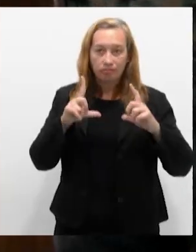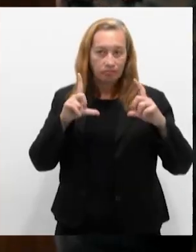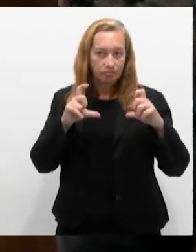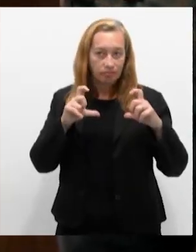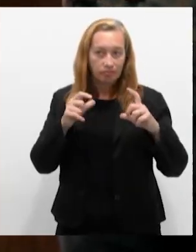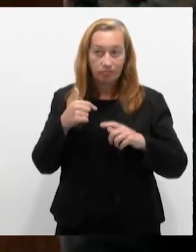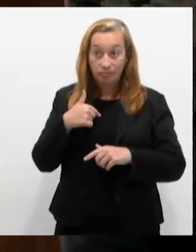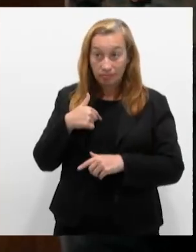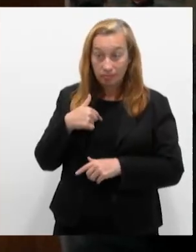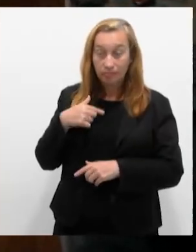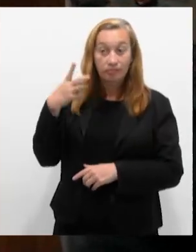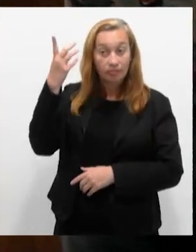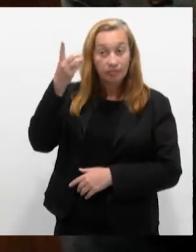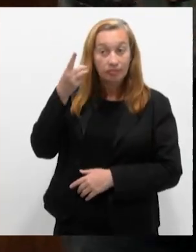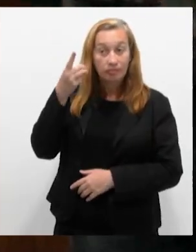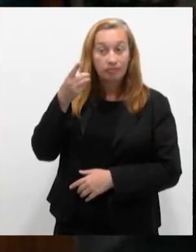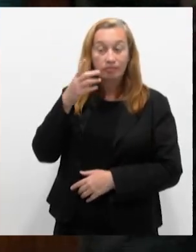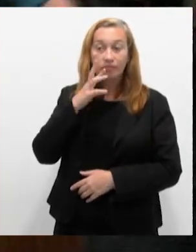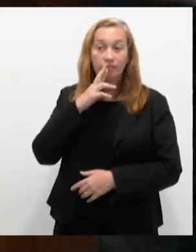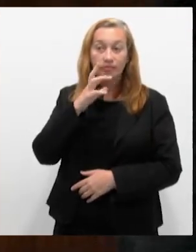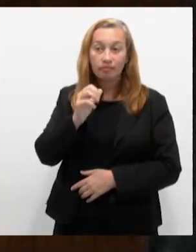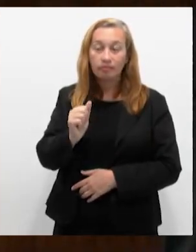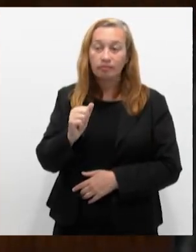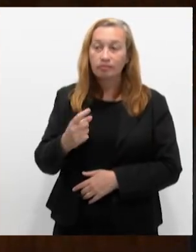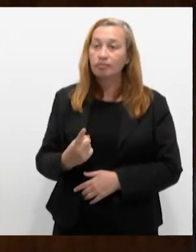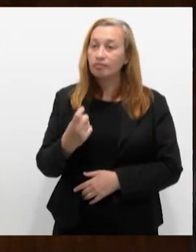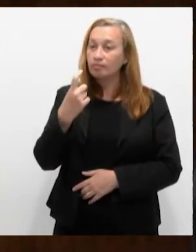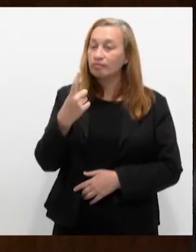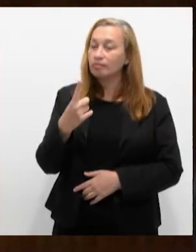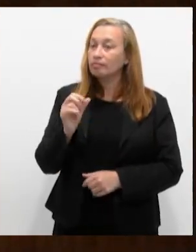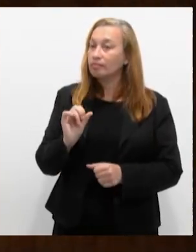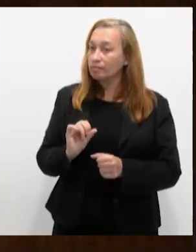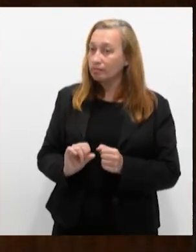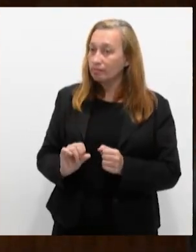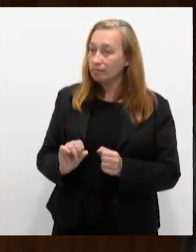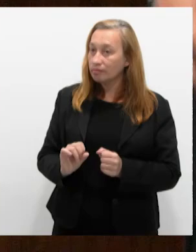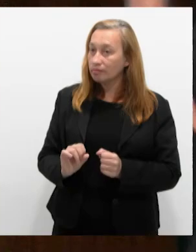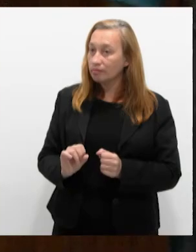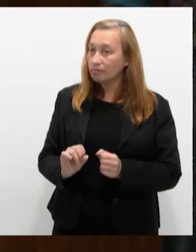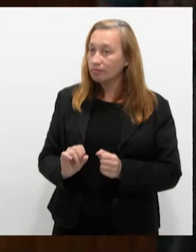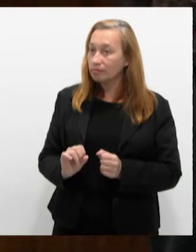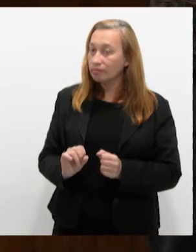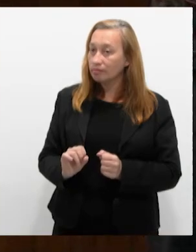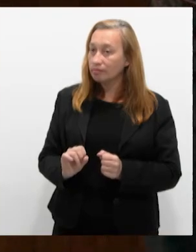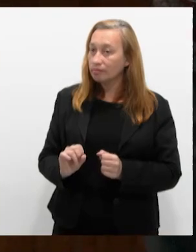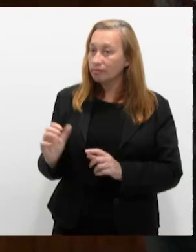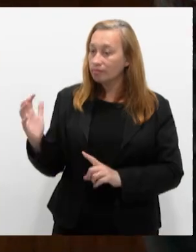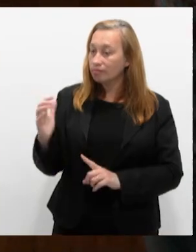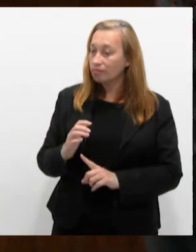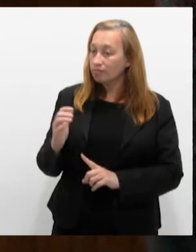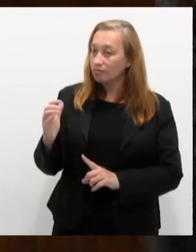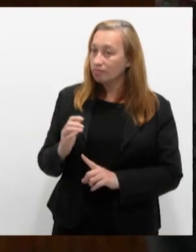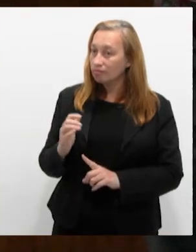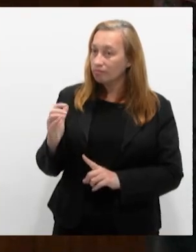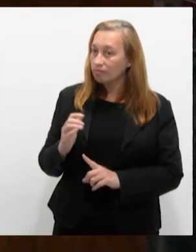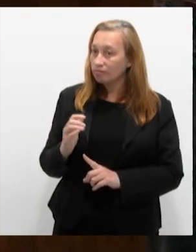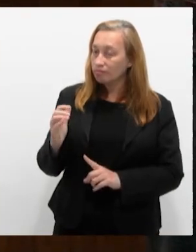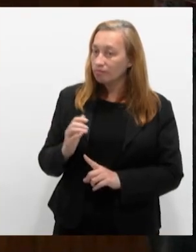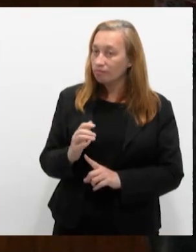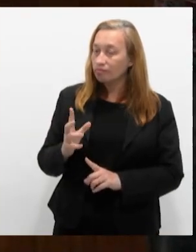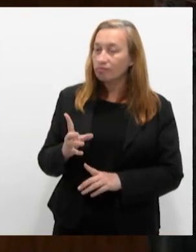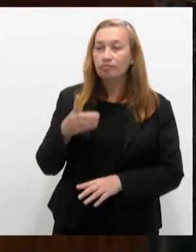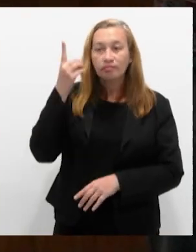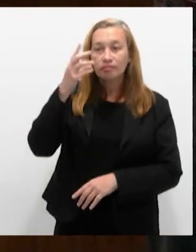eu e o deputado Amorim, a única coisa que a gente faz é perturbar o juízo do